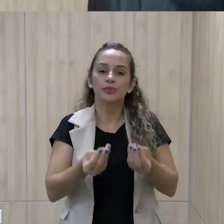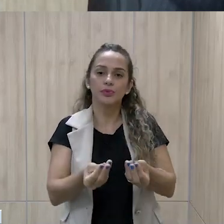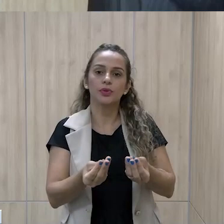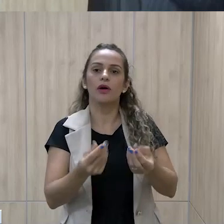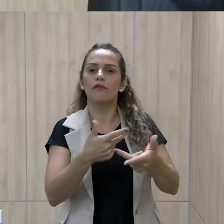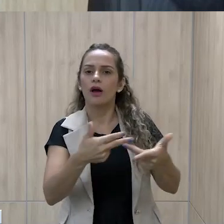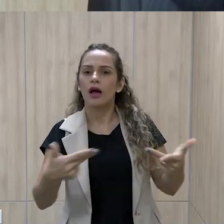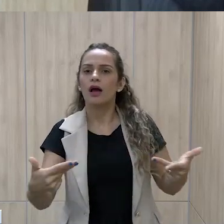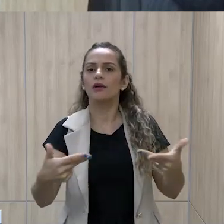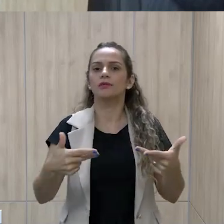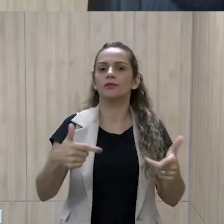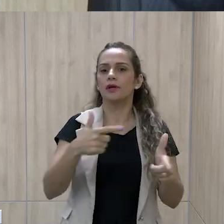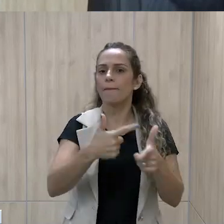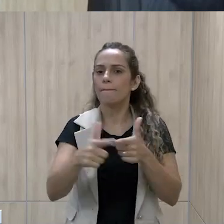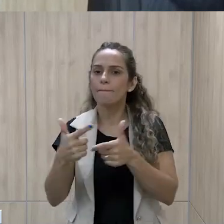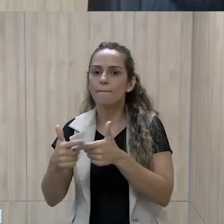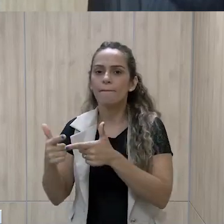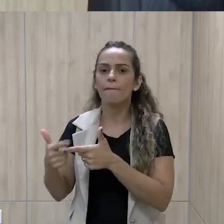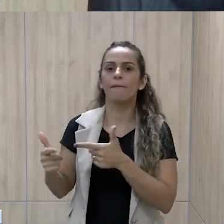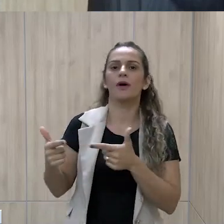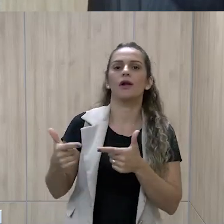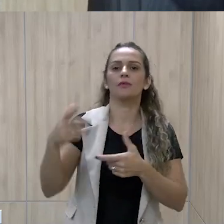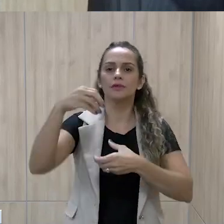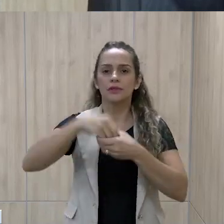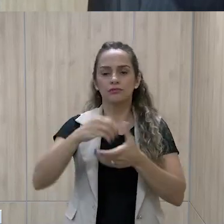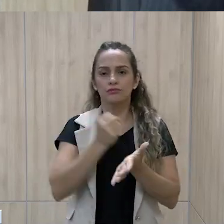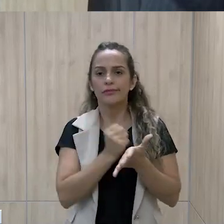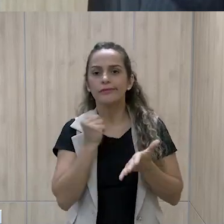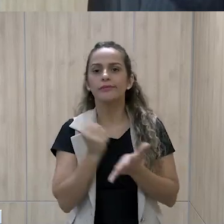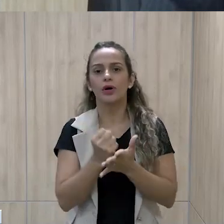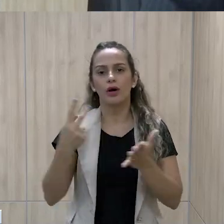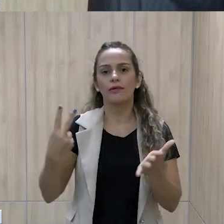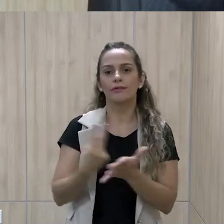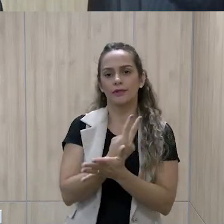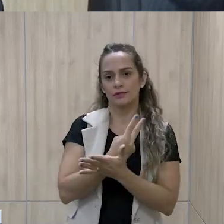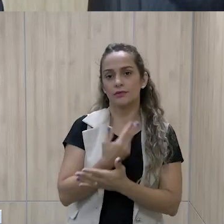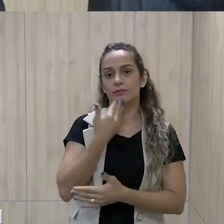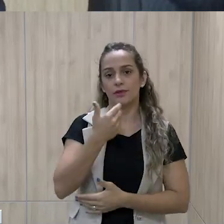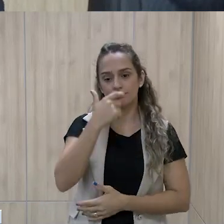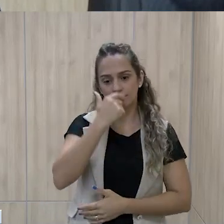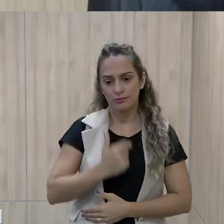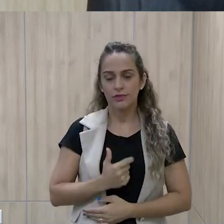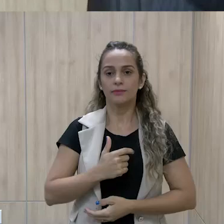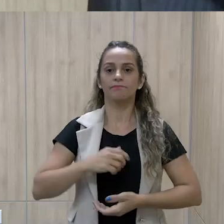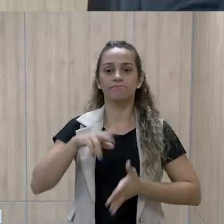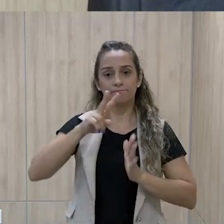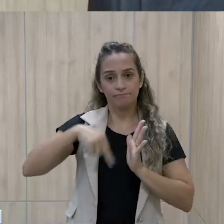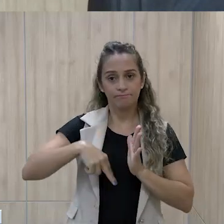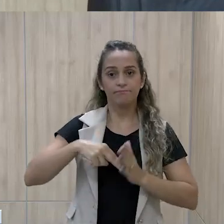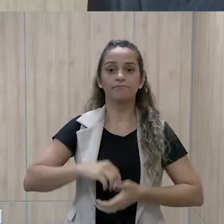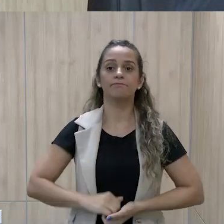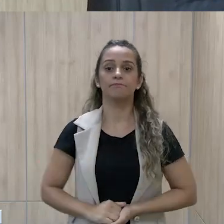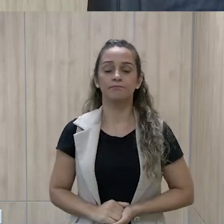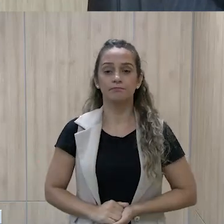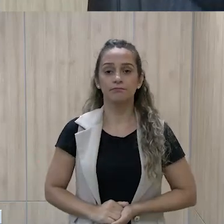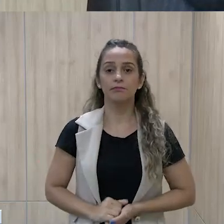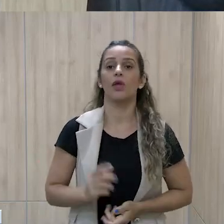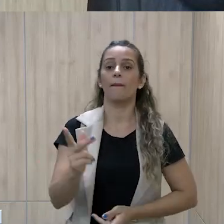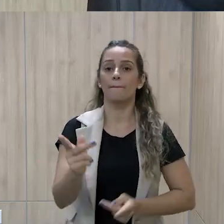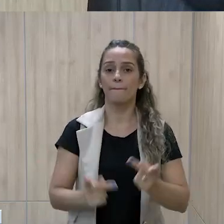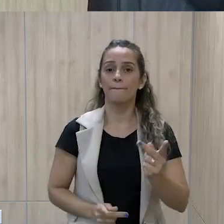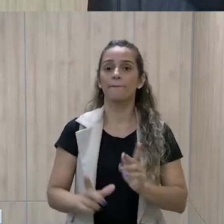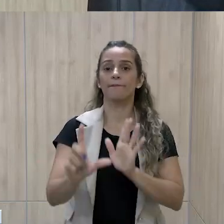emolumentos relativo aos atos praticados pelos serviços notariais e de registro avó com a relatoria